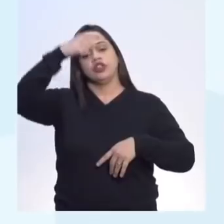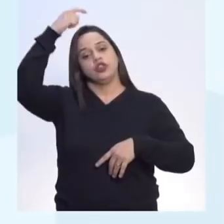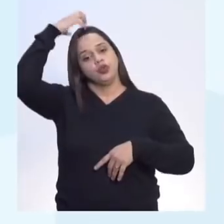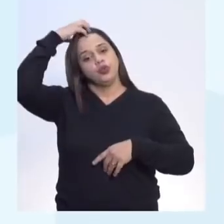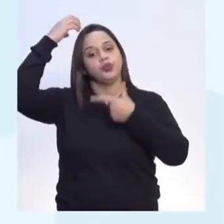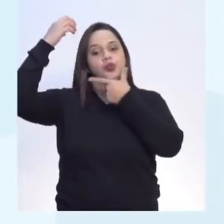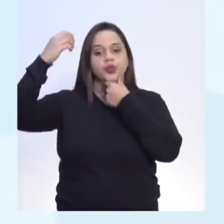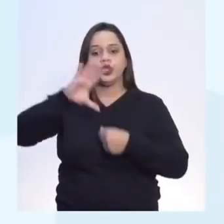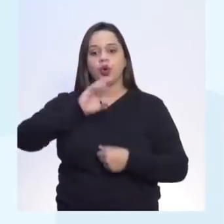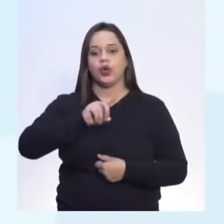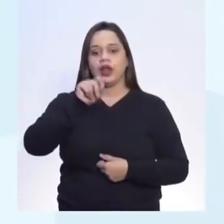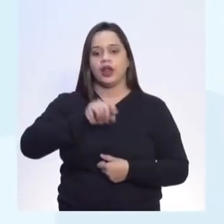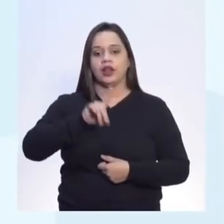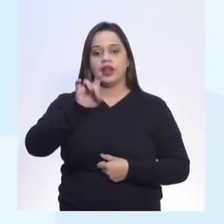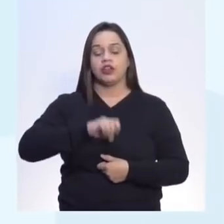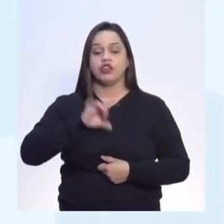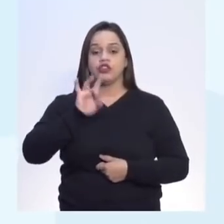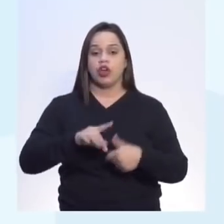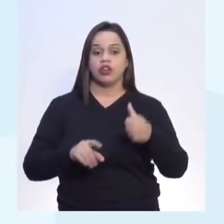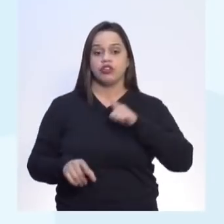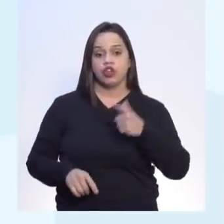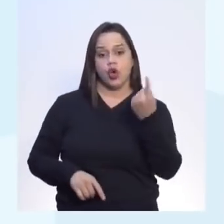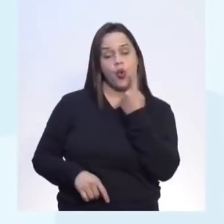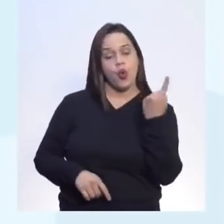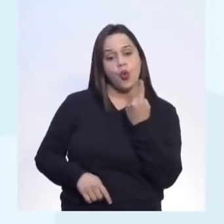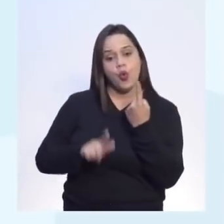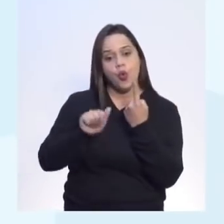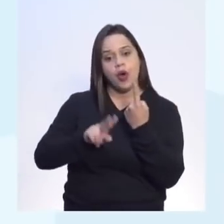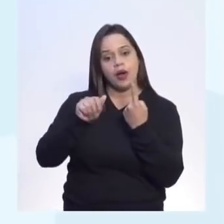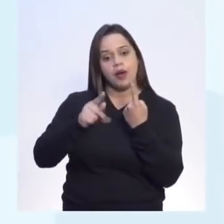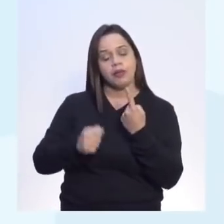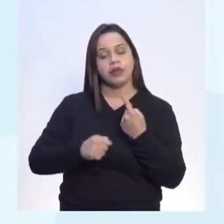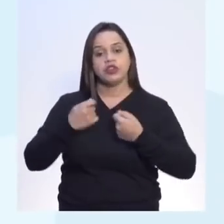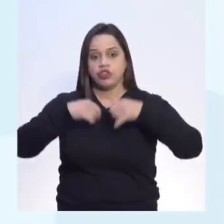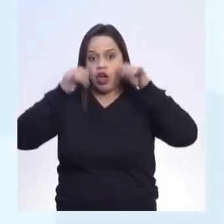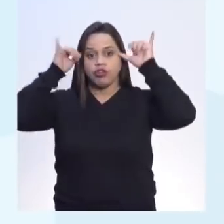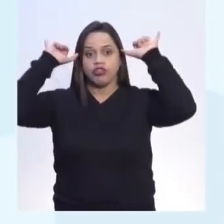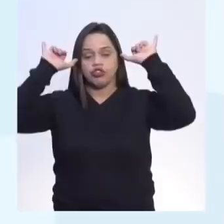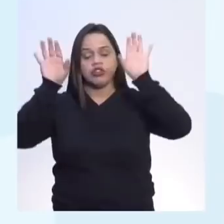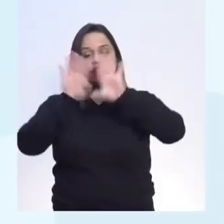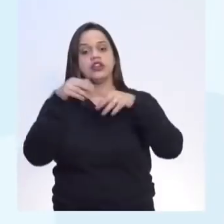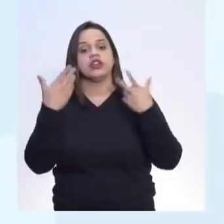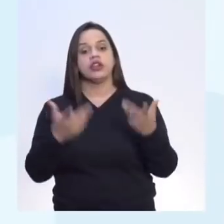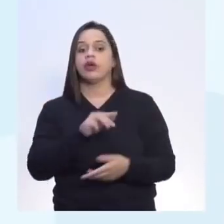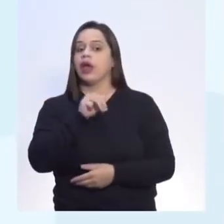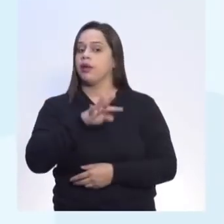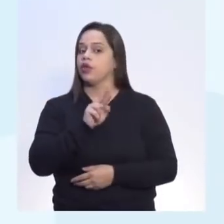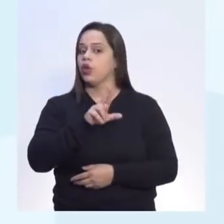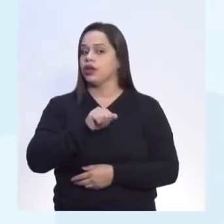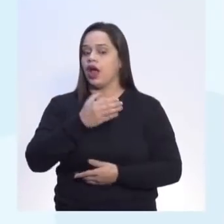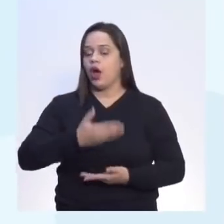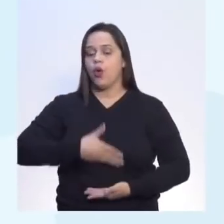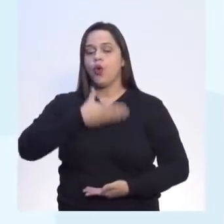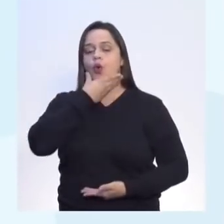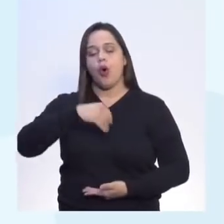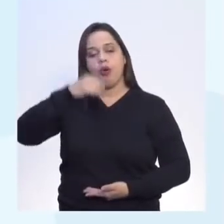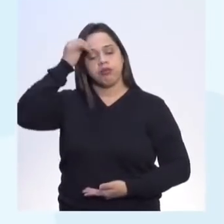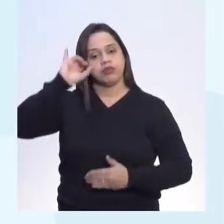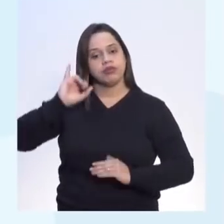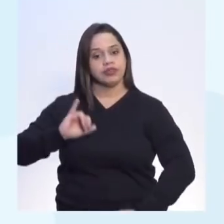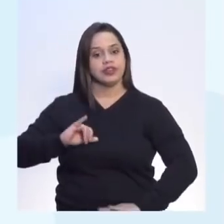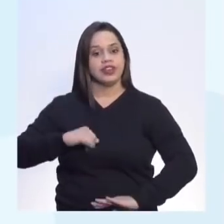havia um de guampas ou chifres, o Minotauro. Logo, tia Anastácia está sã e salva nas unhas do